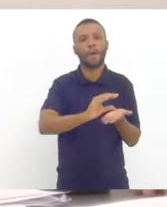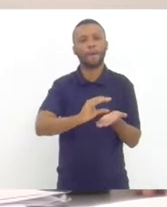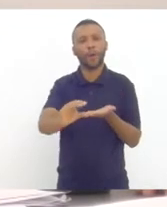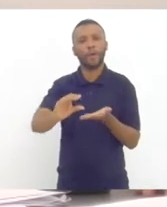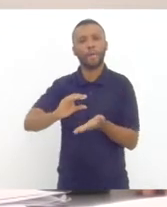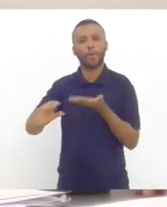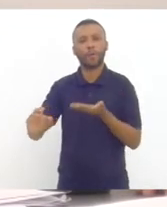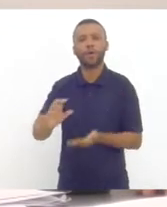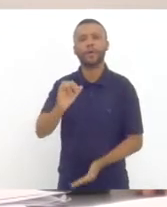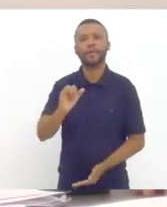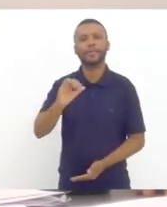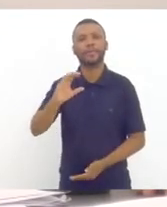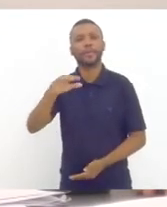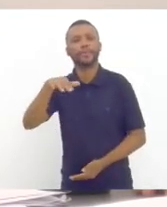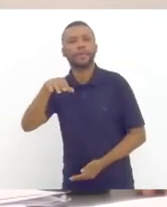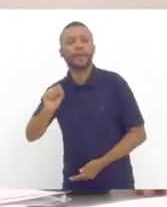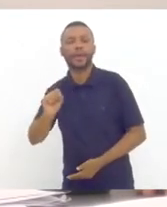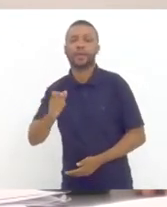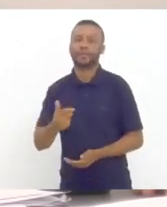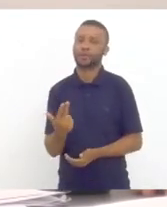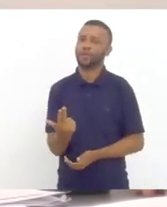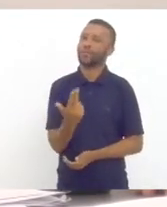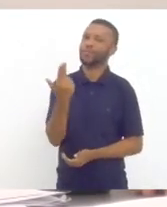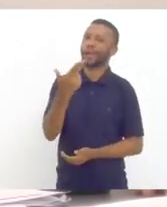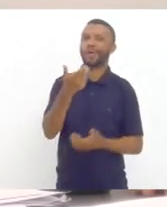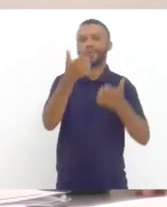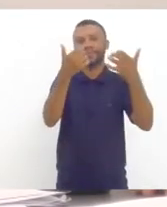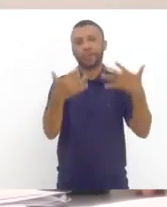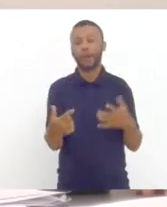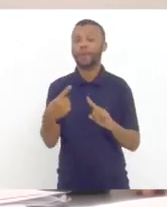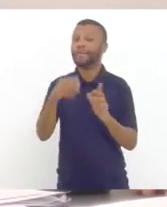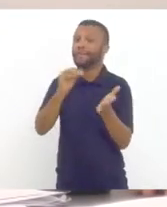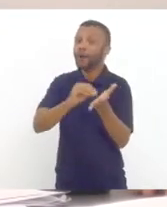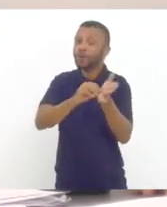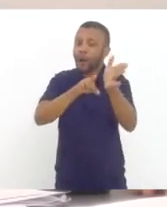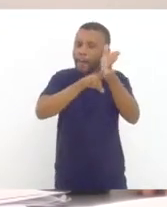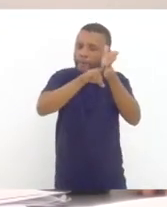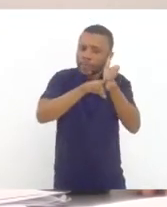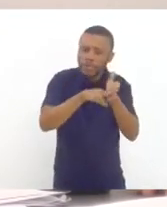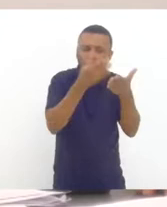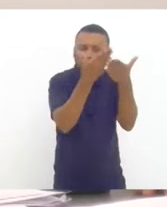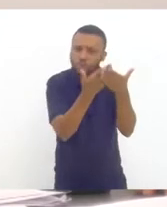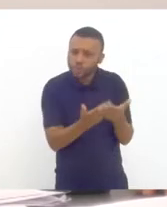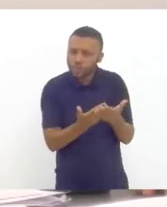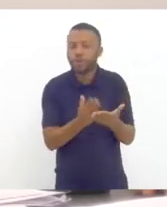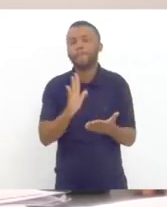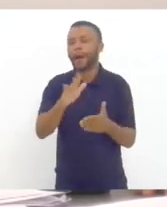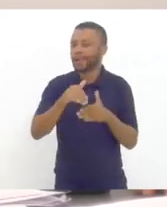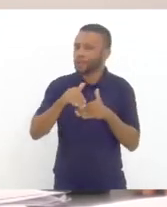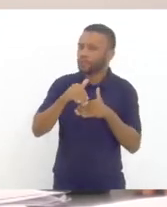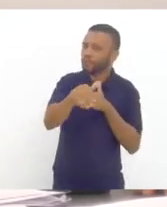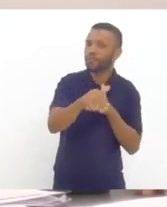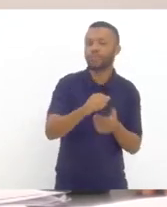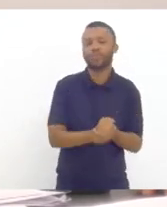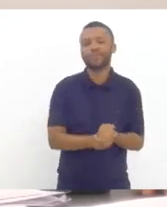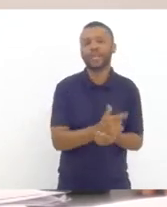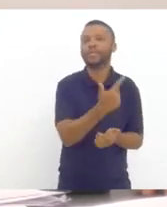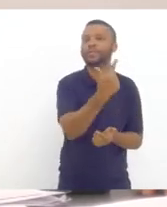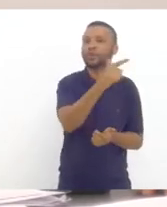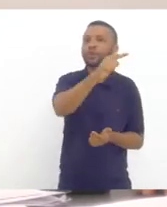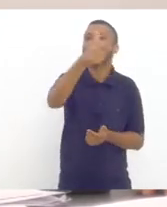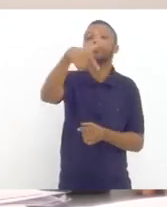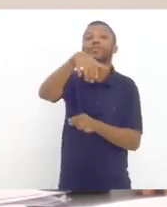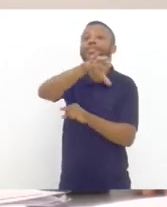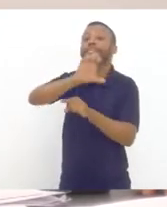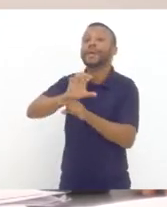Não posso dizer, porque não fiz a pesquisa, mas vou fazer nas outras unidades